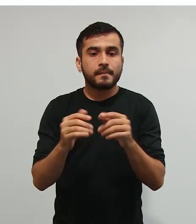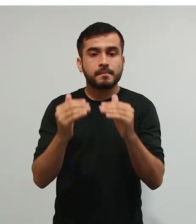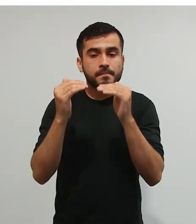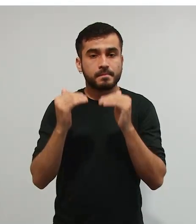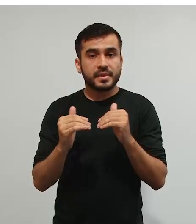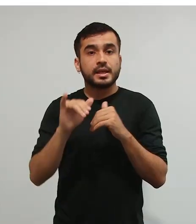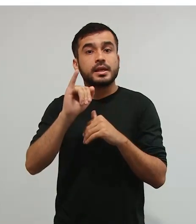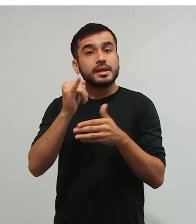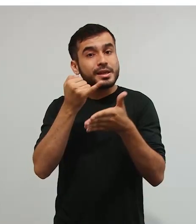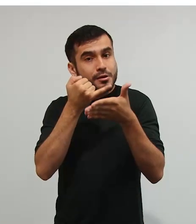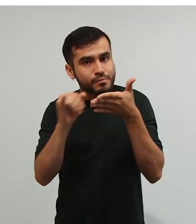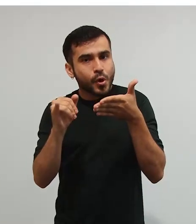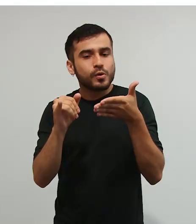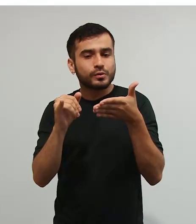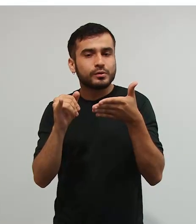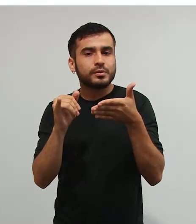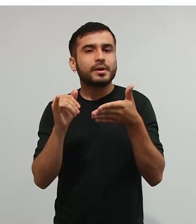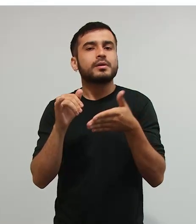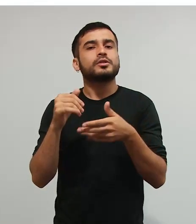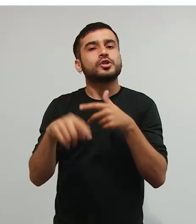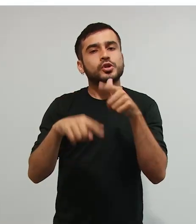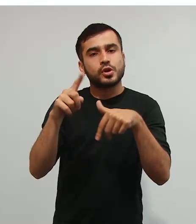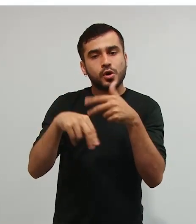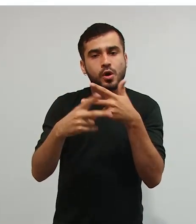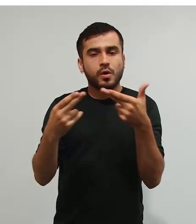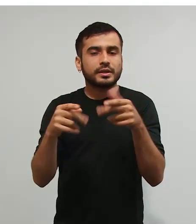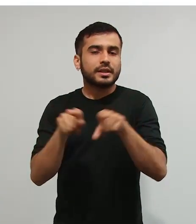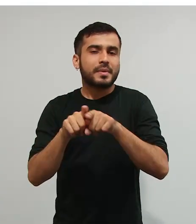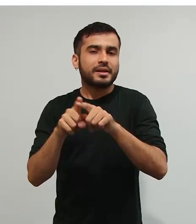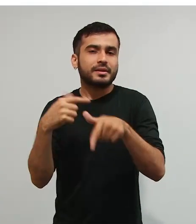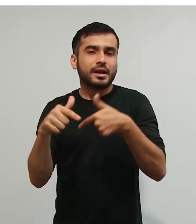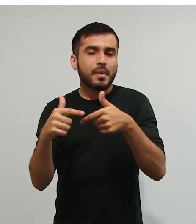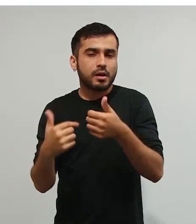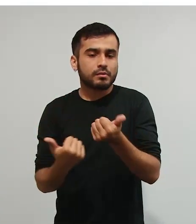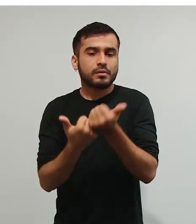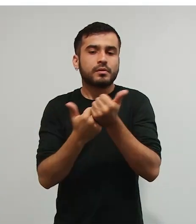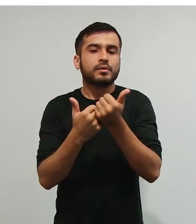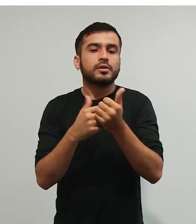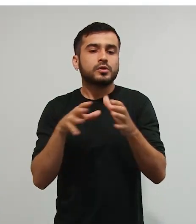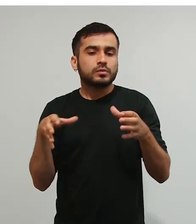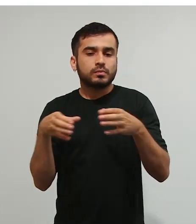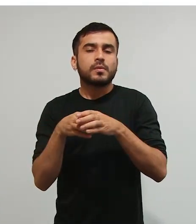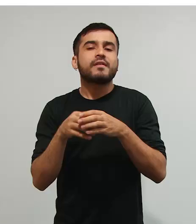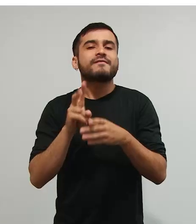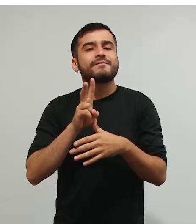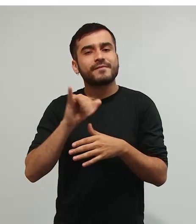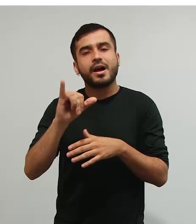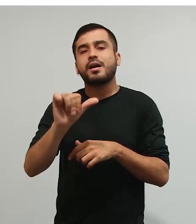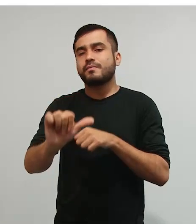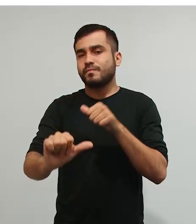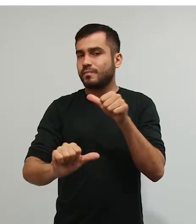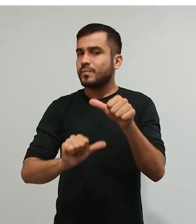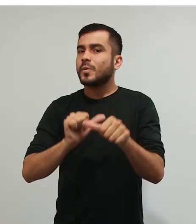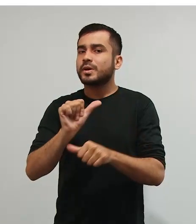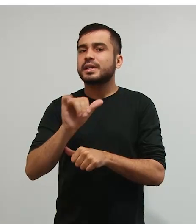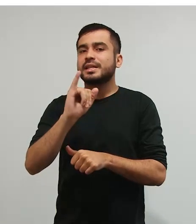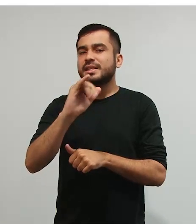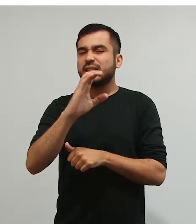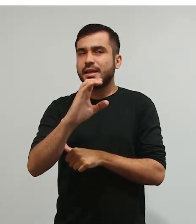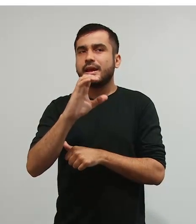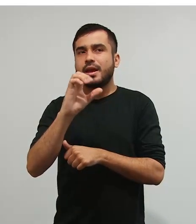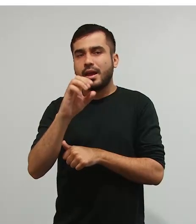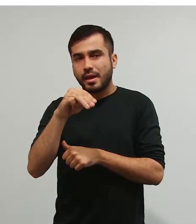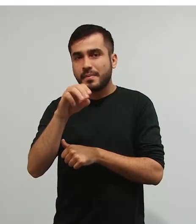Bens e Serviços, trazendo a tributação do consumo de forma unificada. Então, vai ter mudanças aí em relação ao